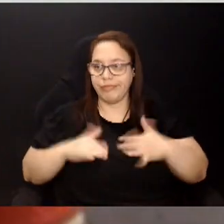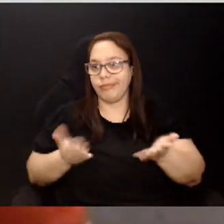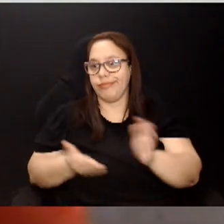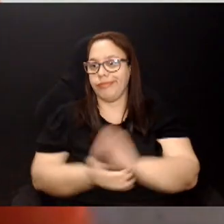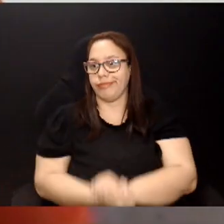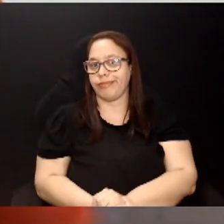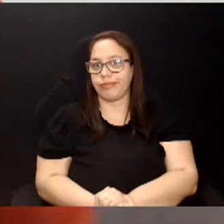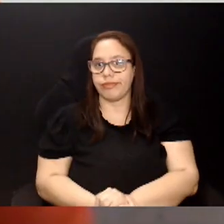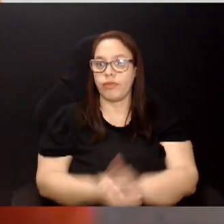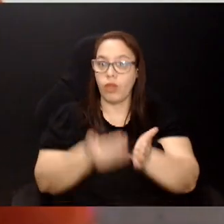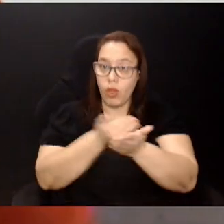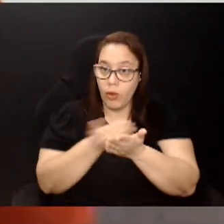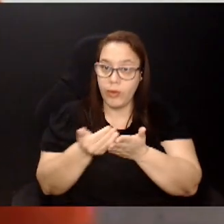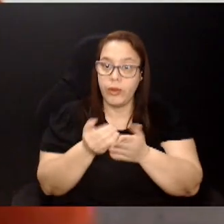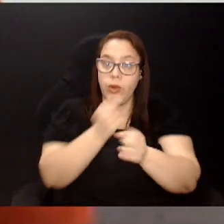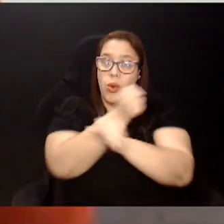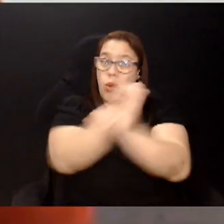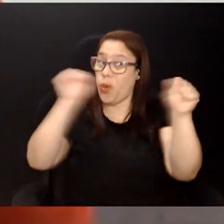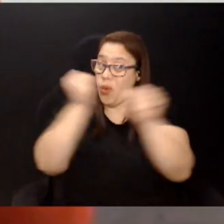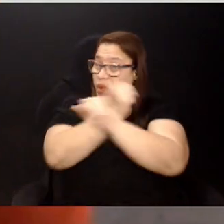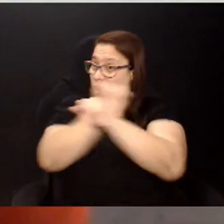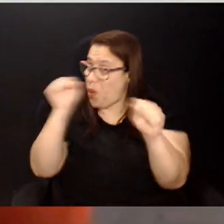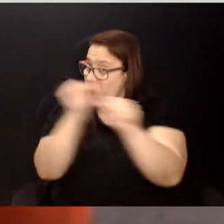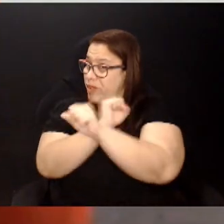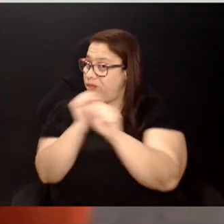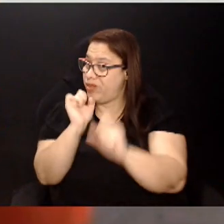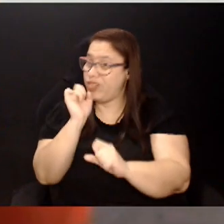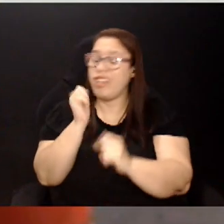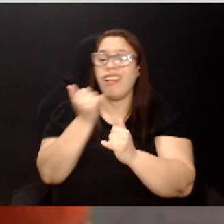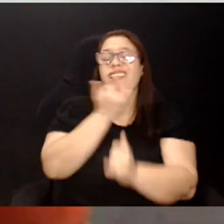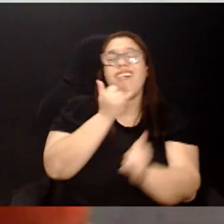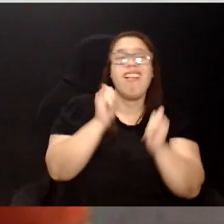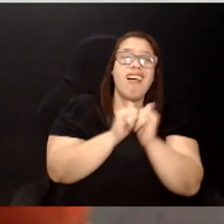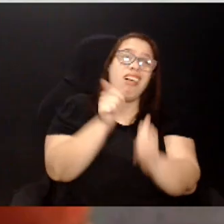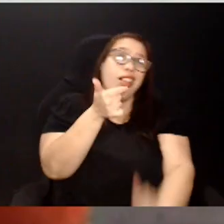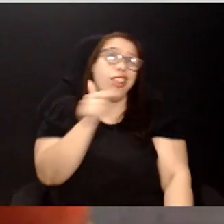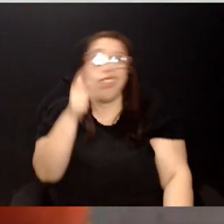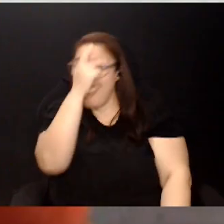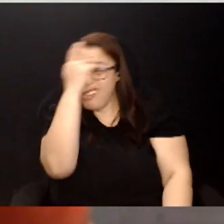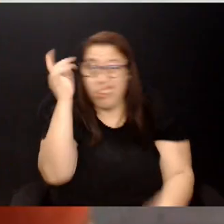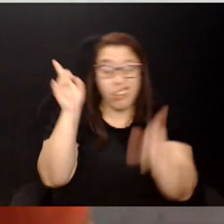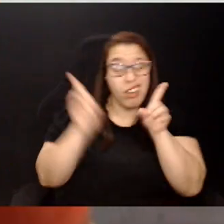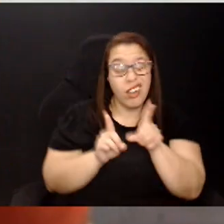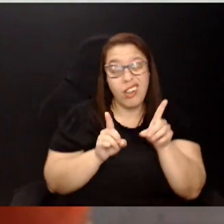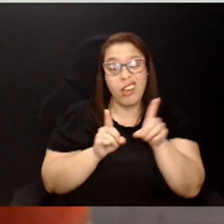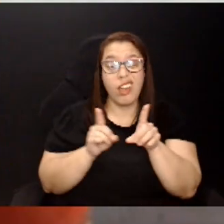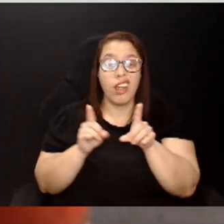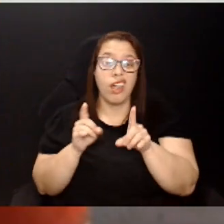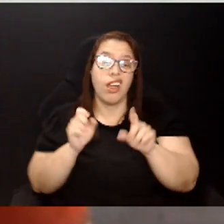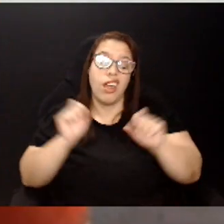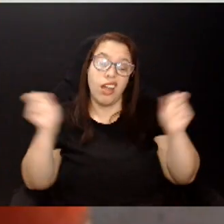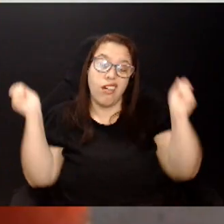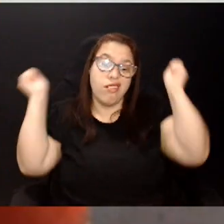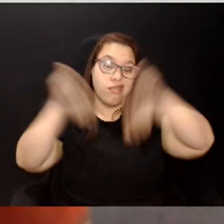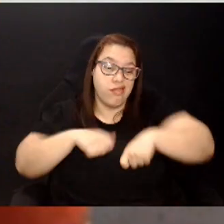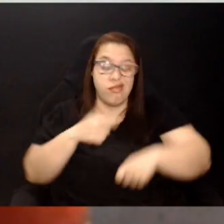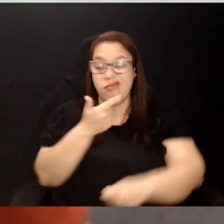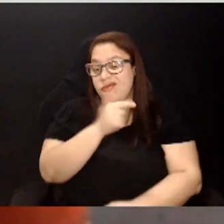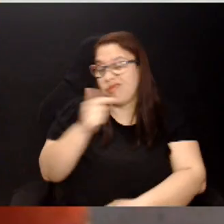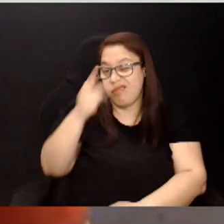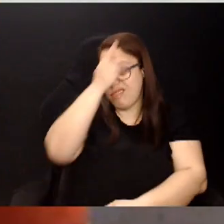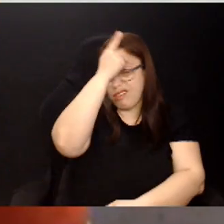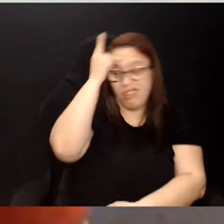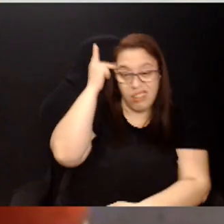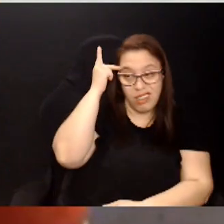começa a romper ali algumas desculpas. Não existem pessoas com deficiência capacitada, não existem pessoas com